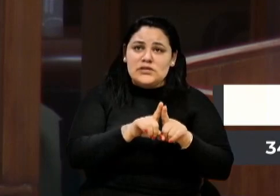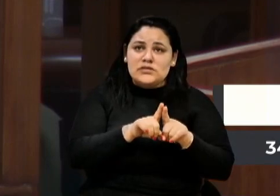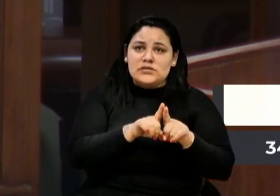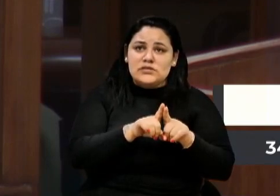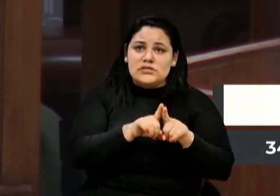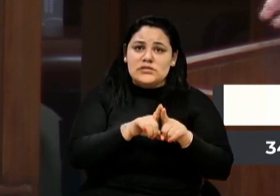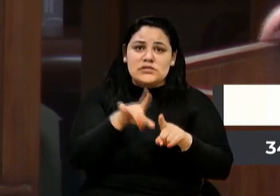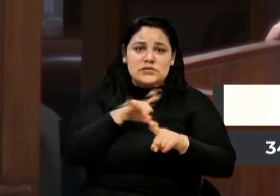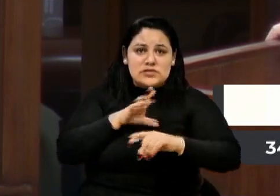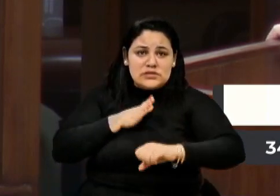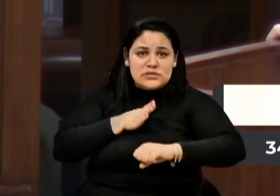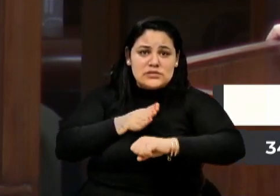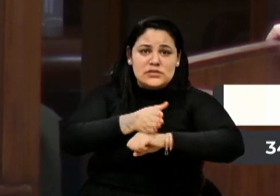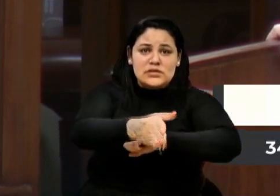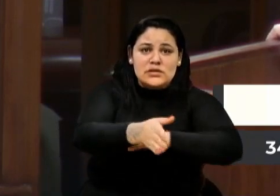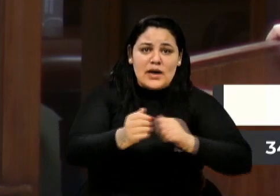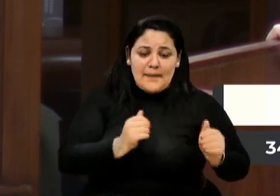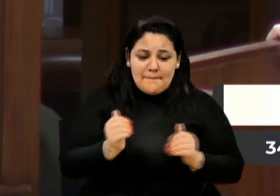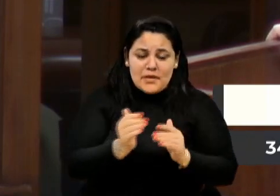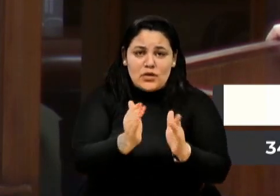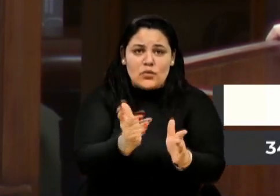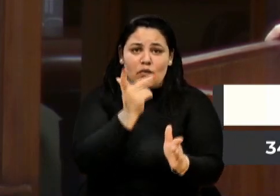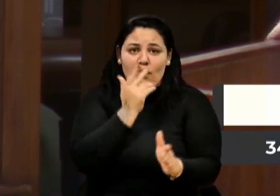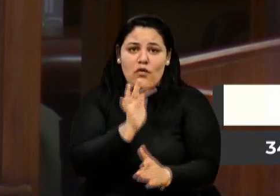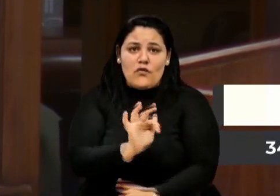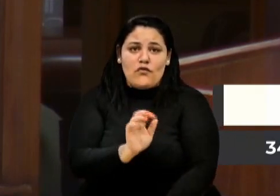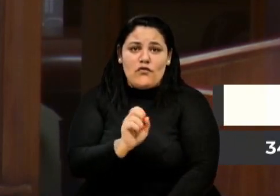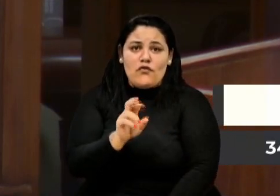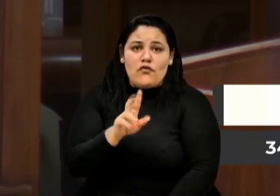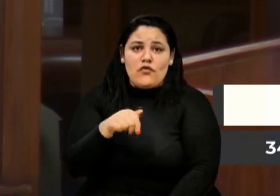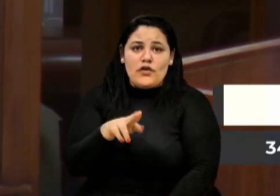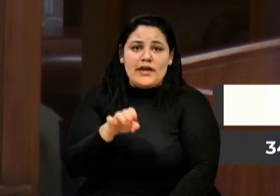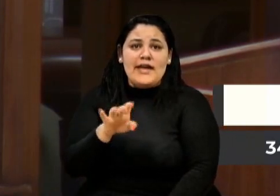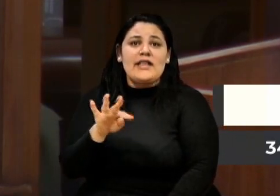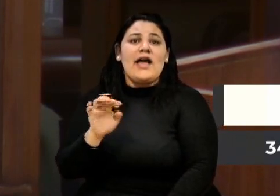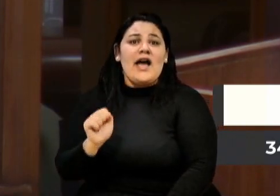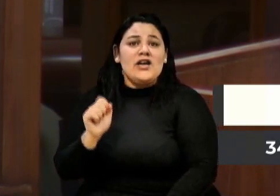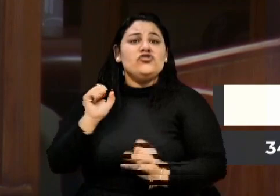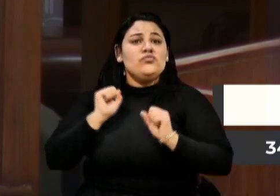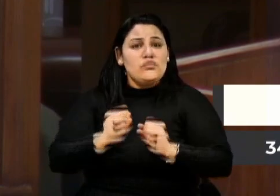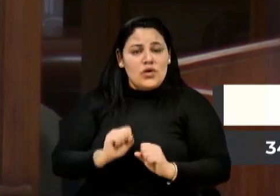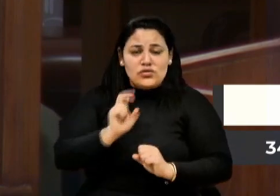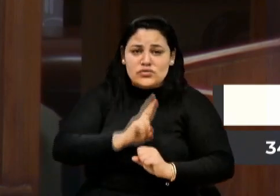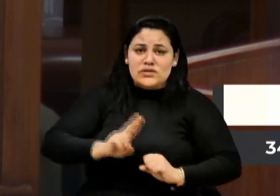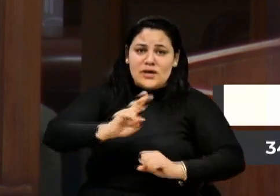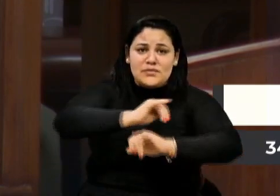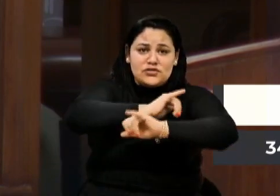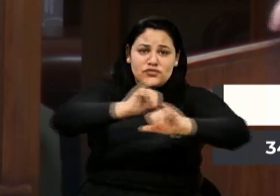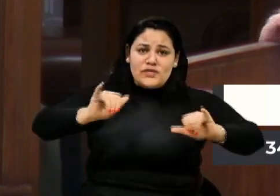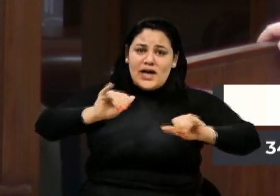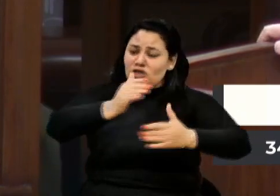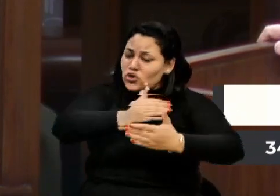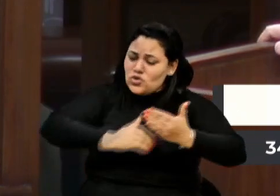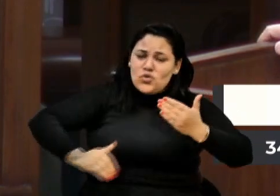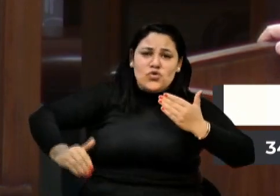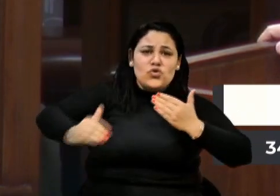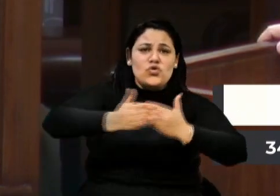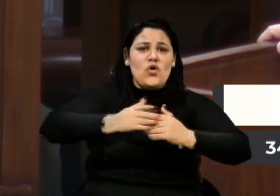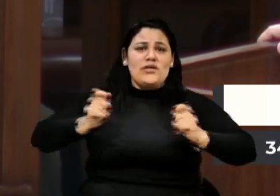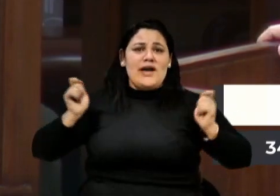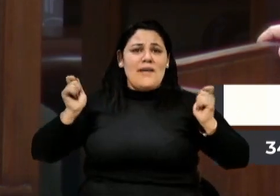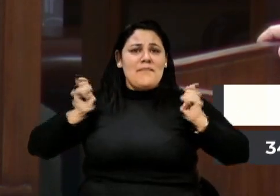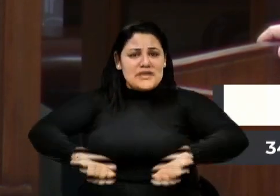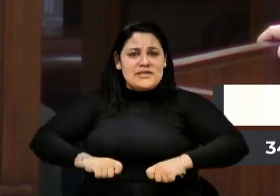pode usar para divulgar toda essa capacidade que tem, né, os roteiros de